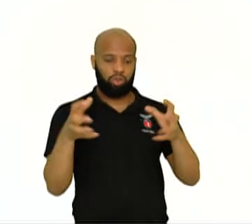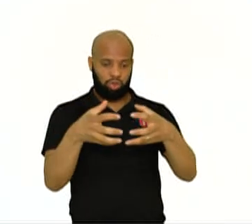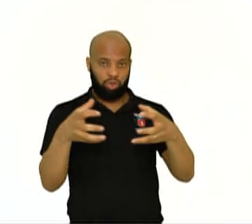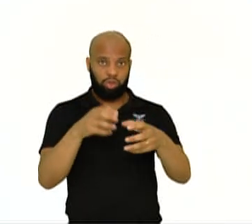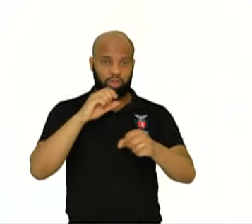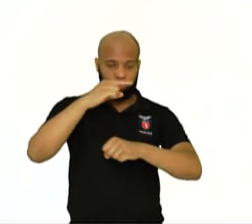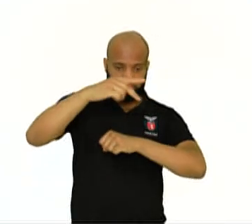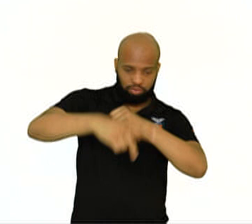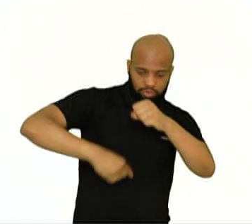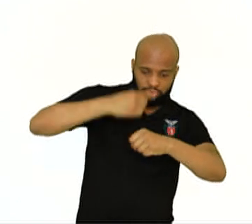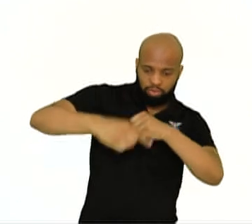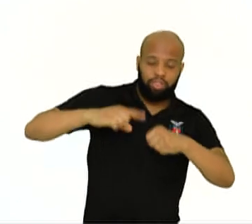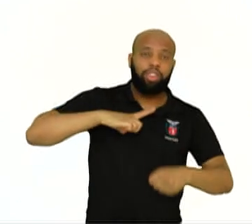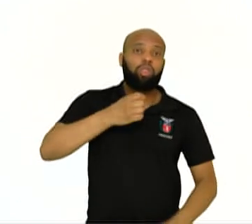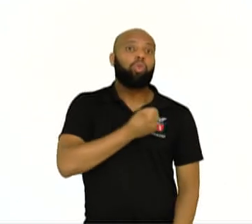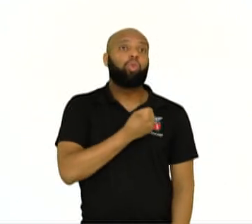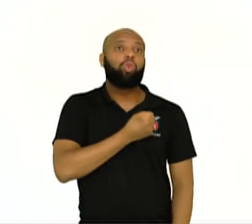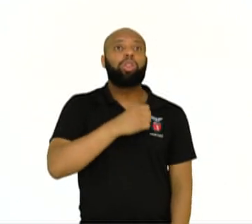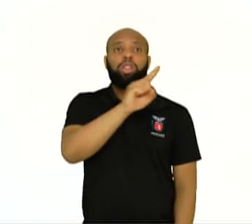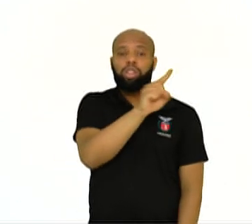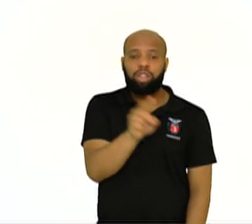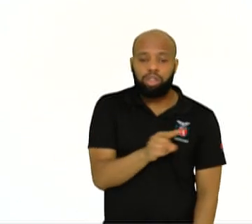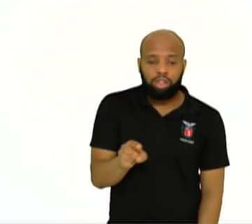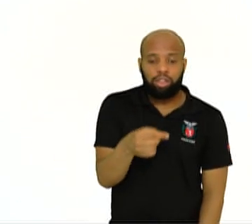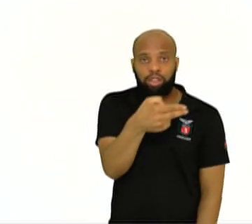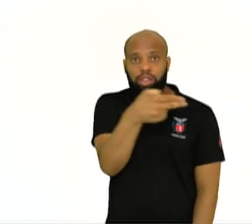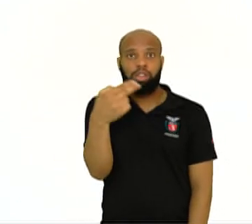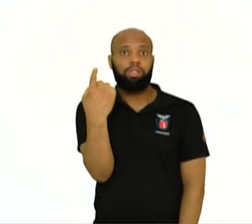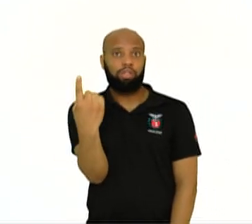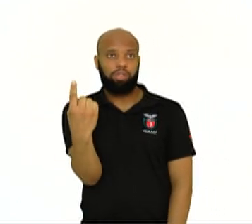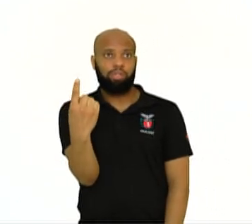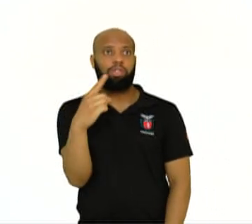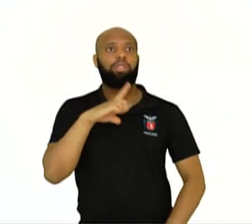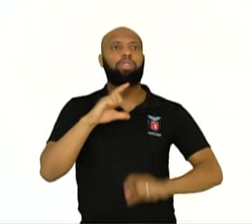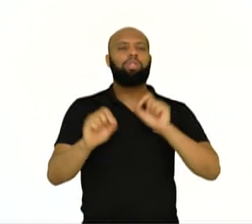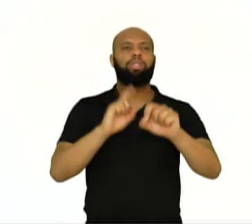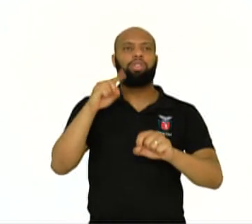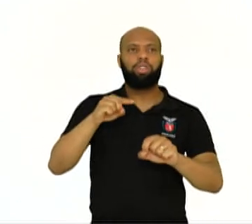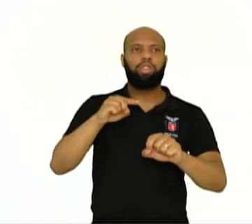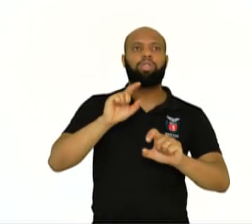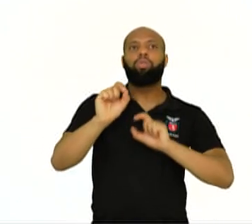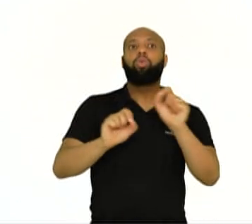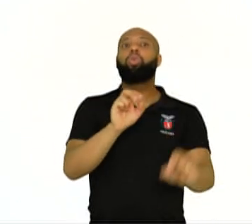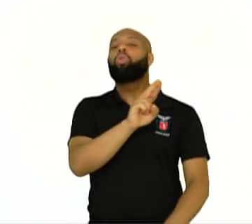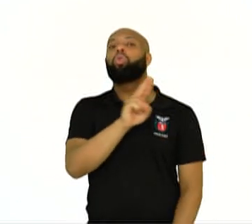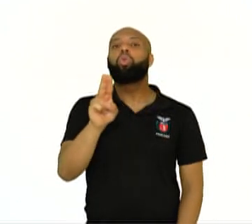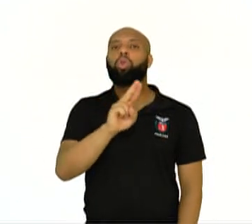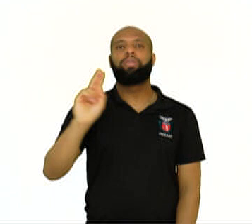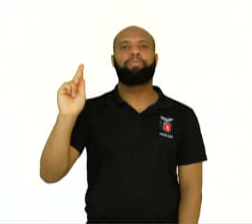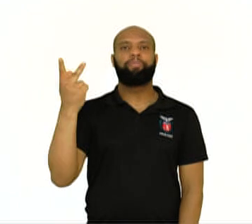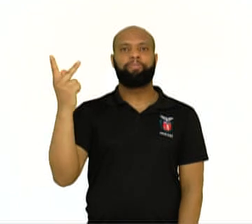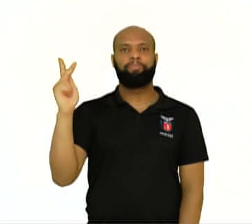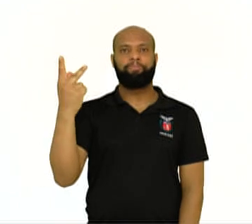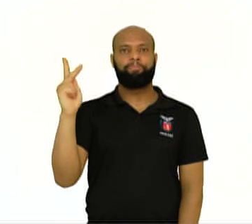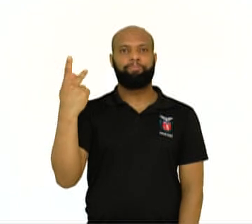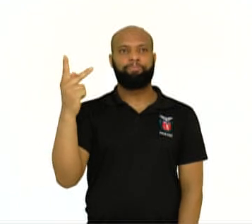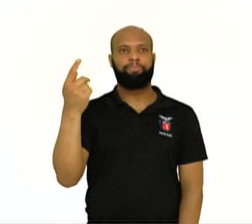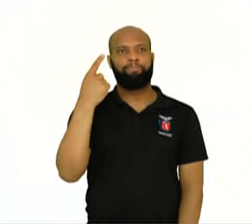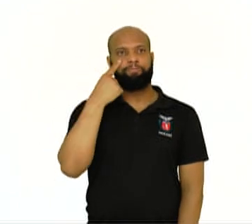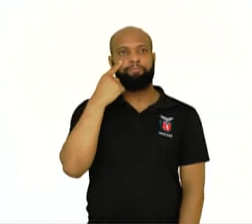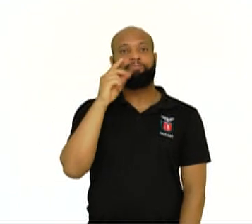que possuem número atômico igual a 1 forma o elemento químico conhecido